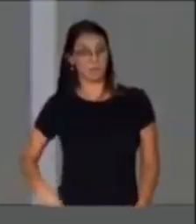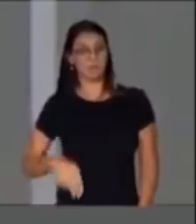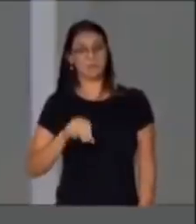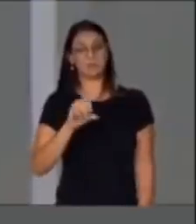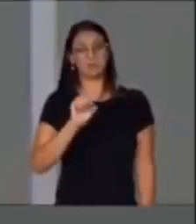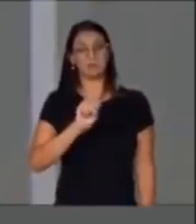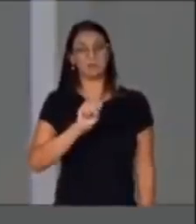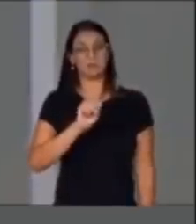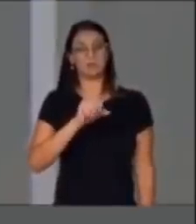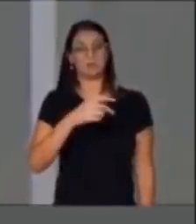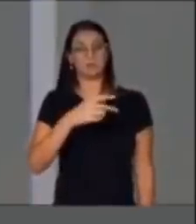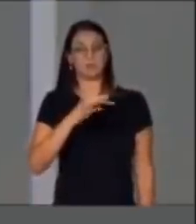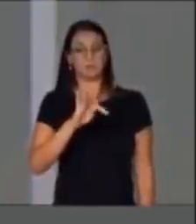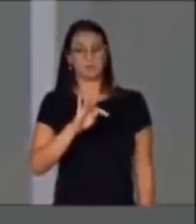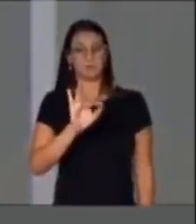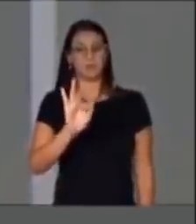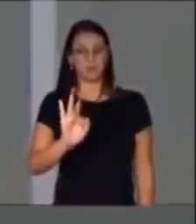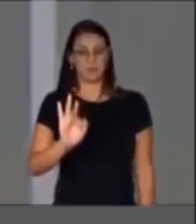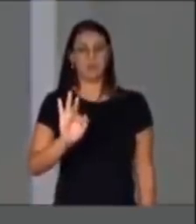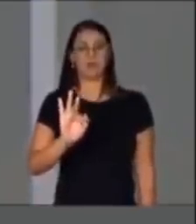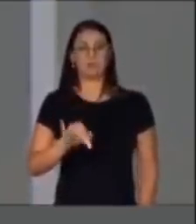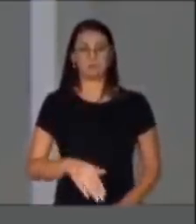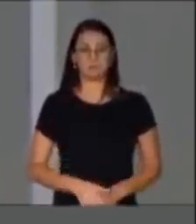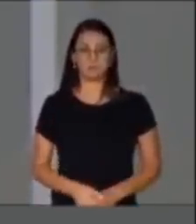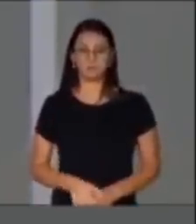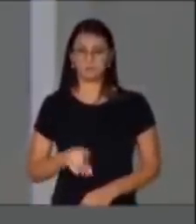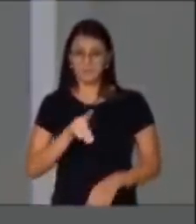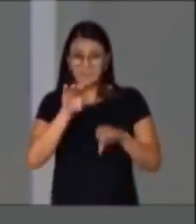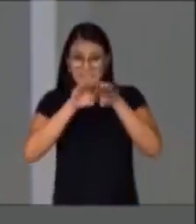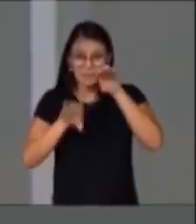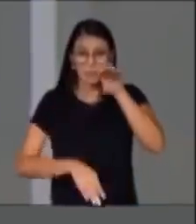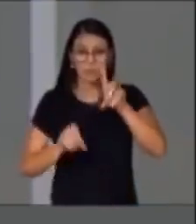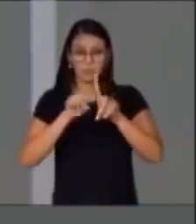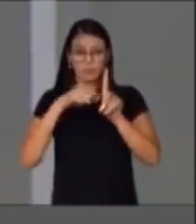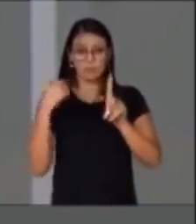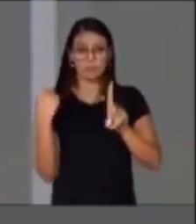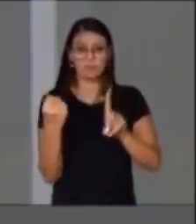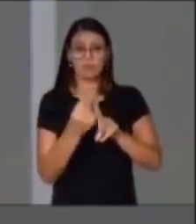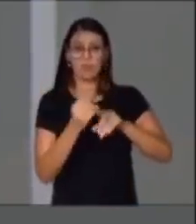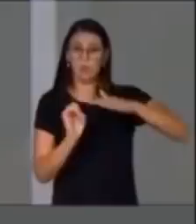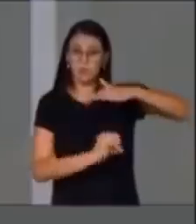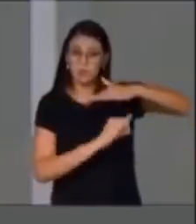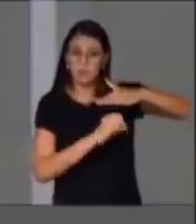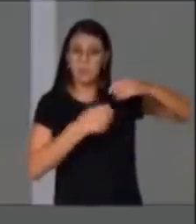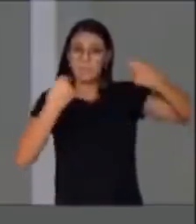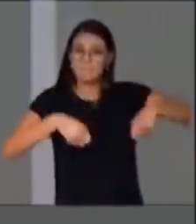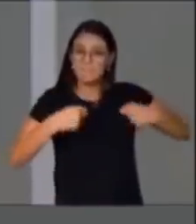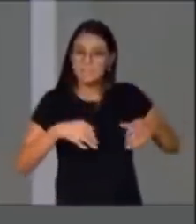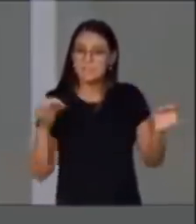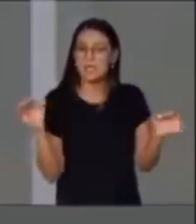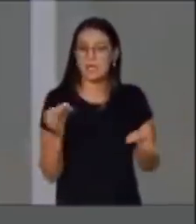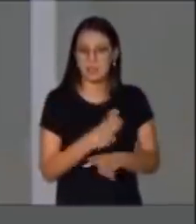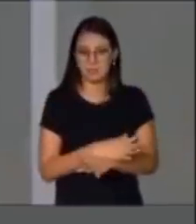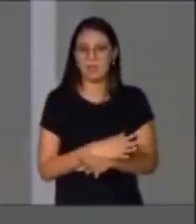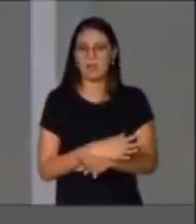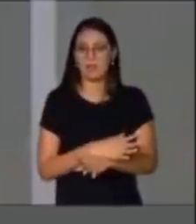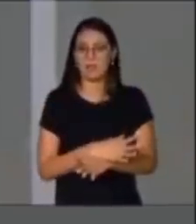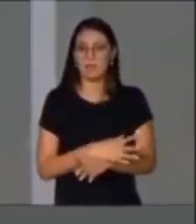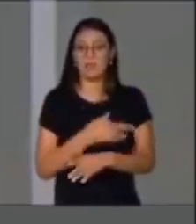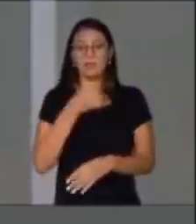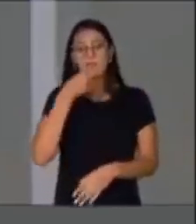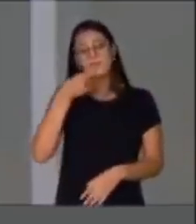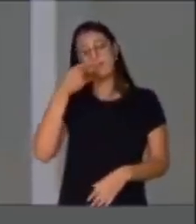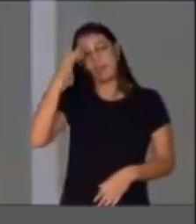Supremo Tribunal Federal e servidores públicos federais. Essa desigualdade social institucionalizada tem de acabar, e quem fala em